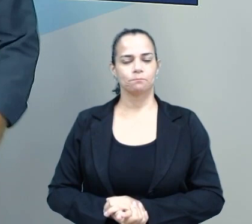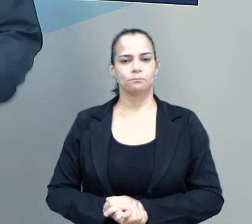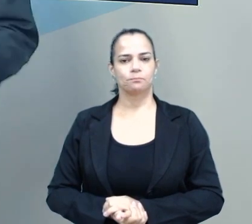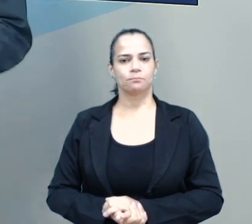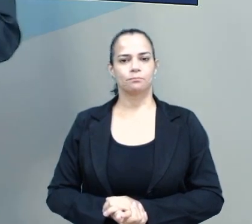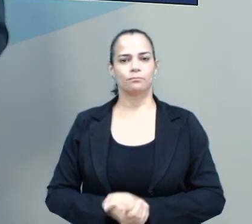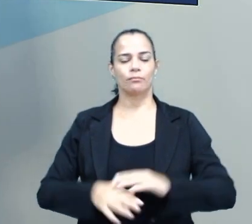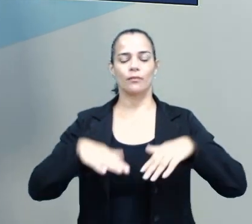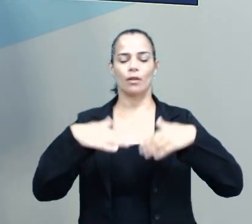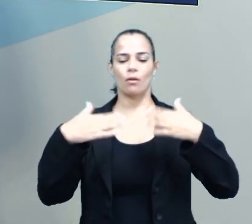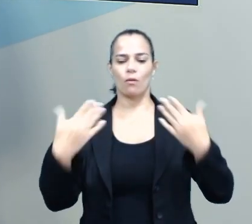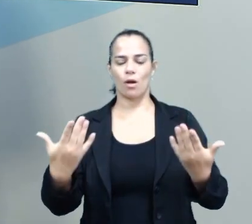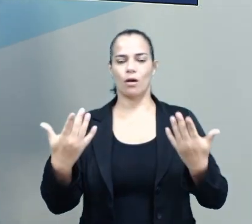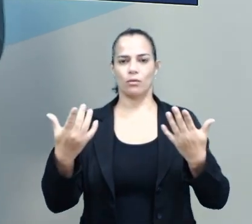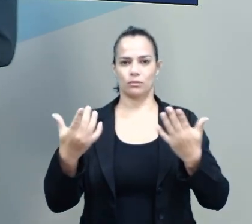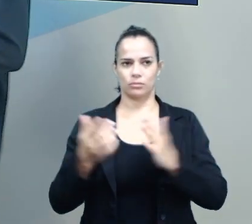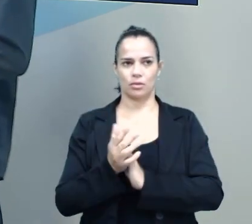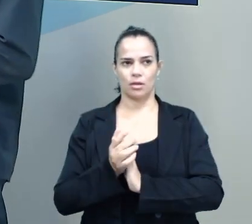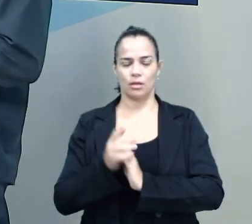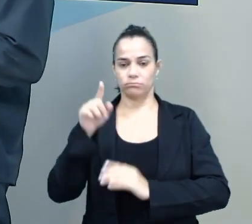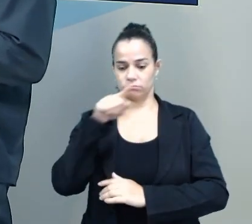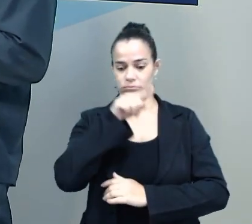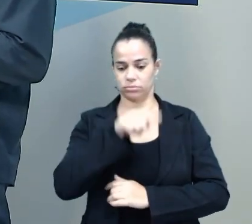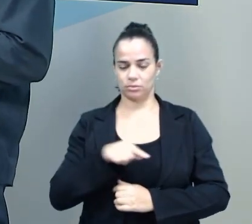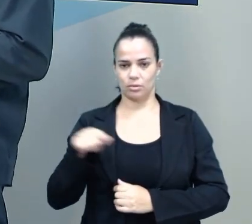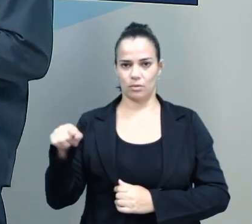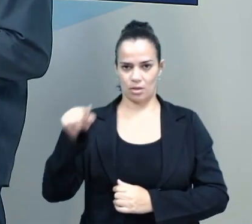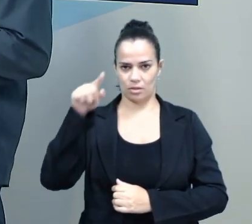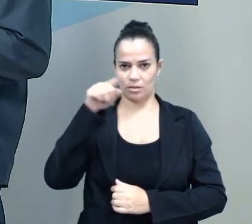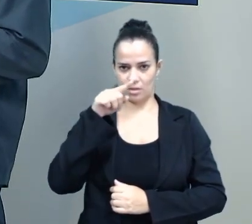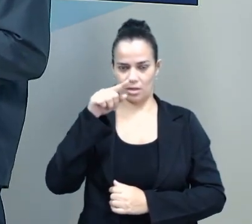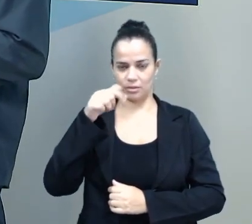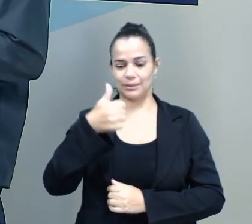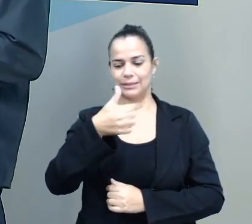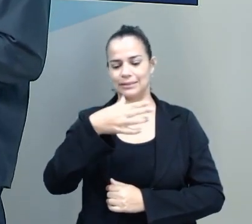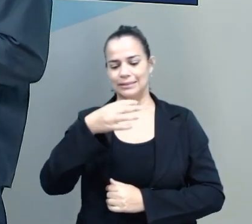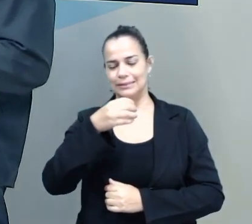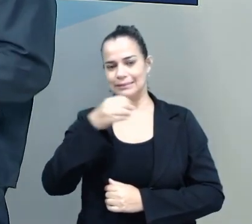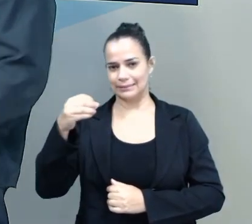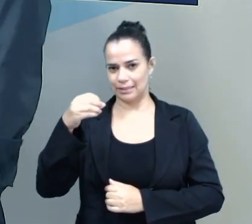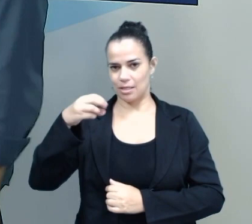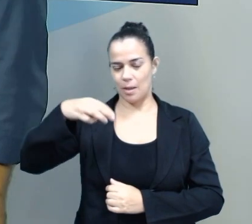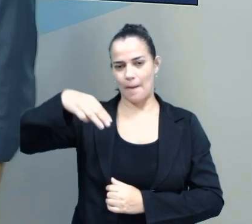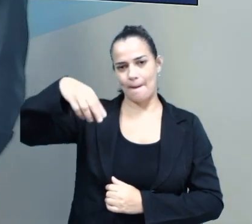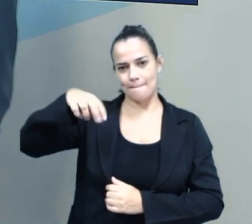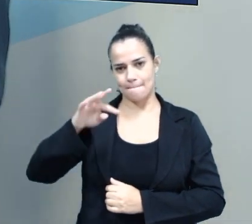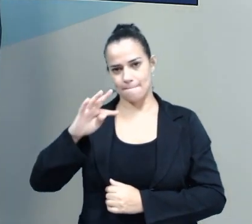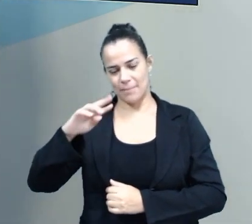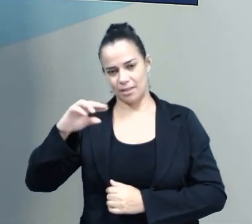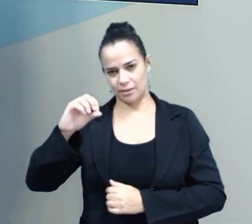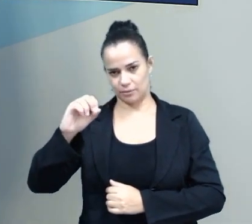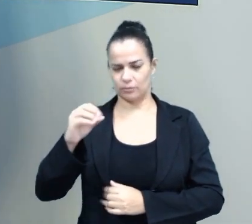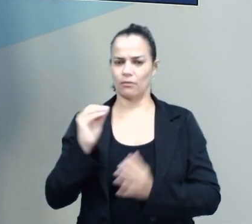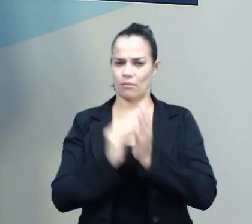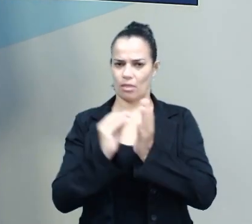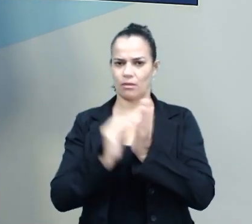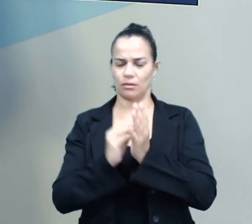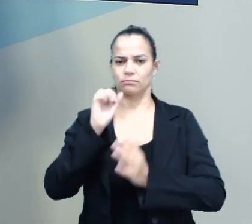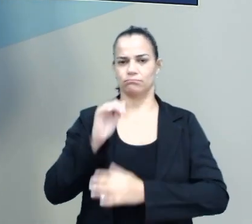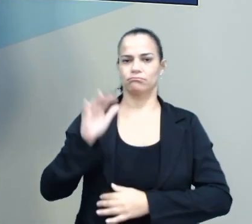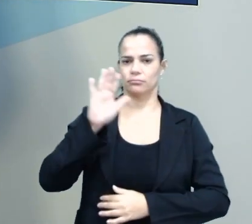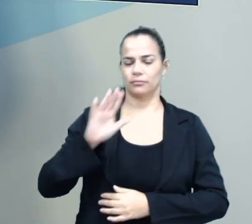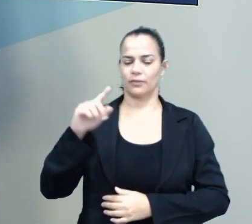Qual é o lado de um quadrado de área 100 metros quadrados? Aí aqui eu coloquei a figura para